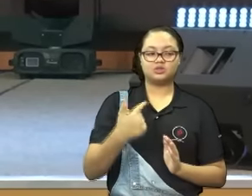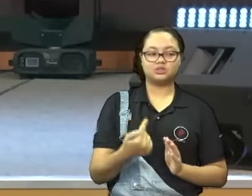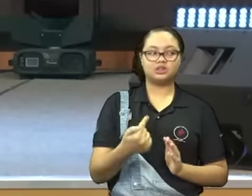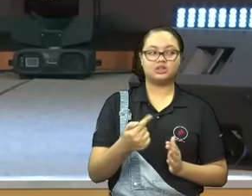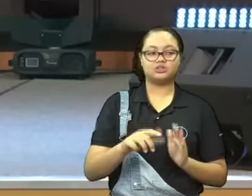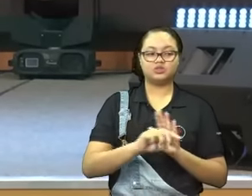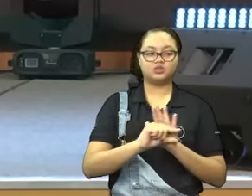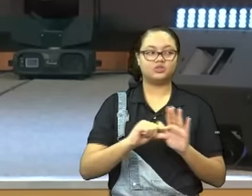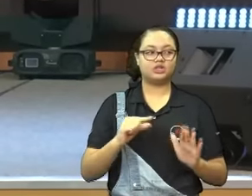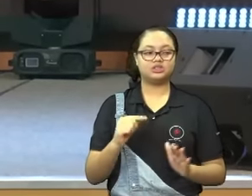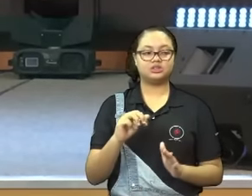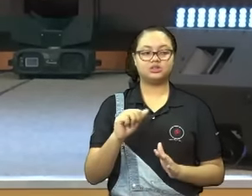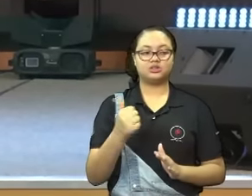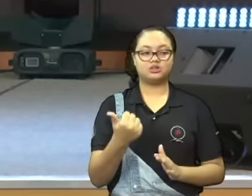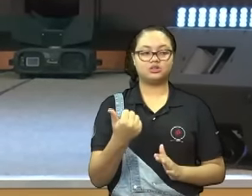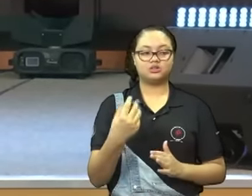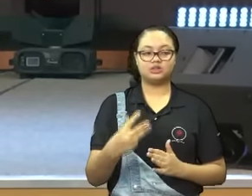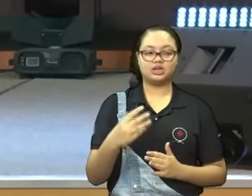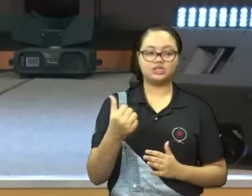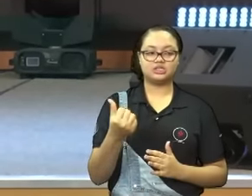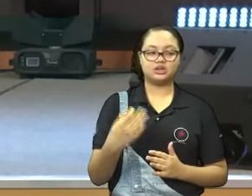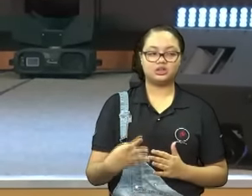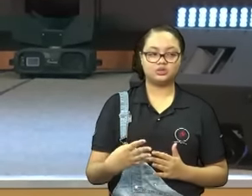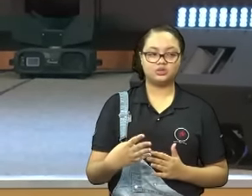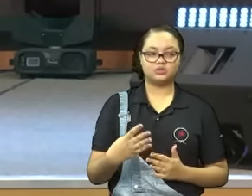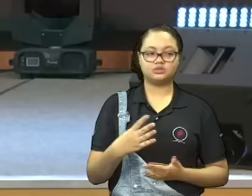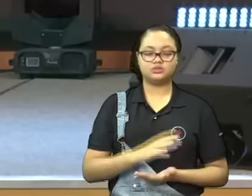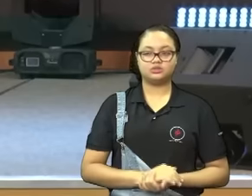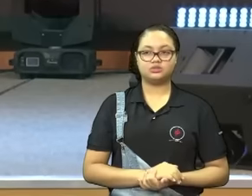Versículo 13 e 14